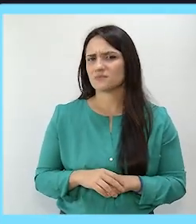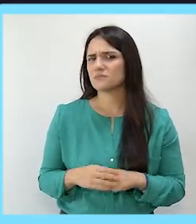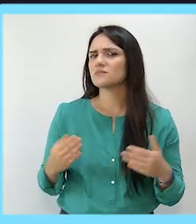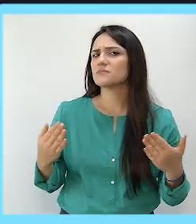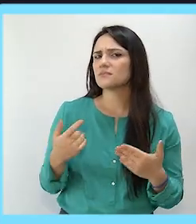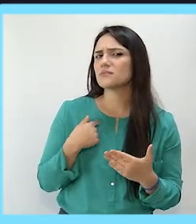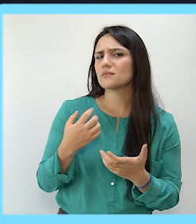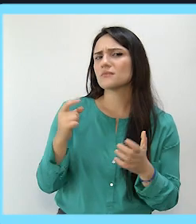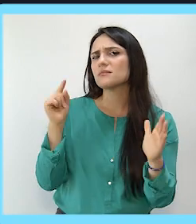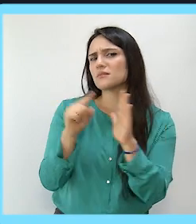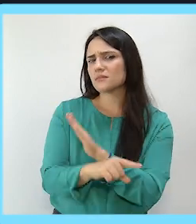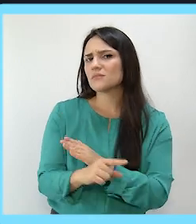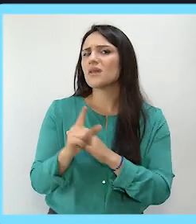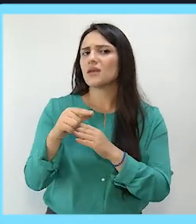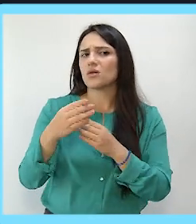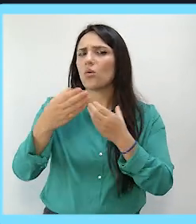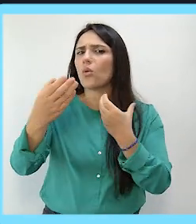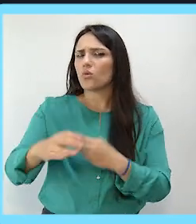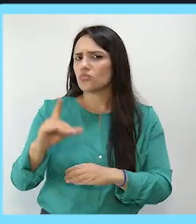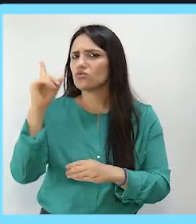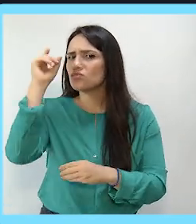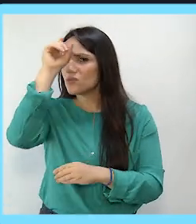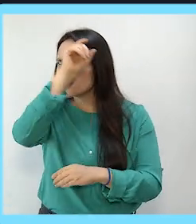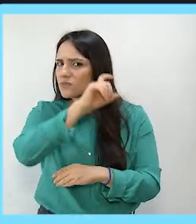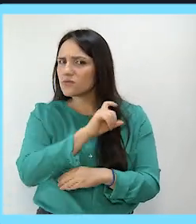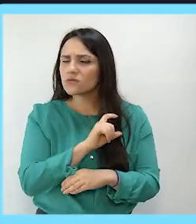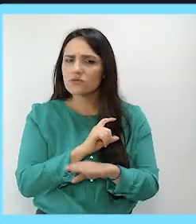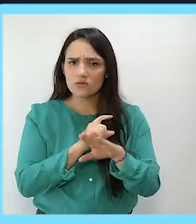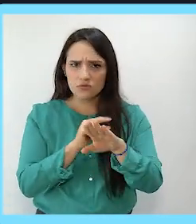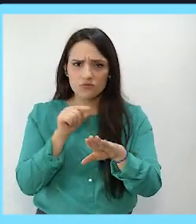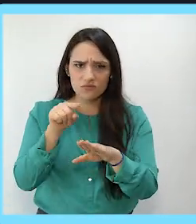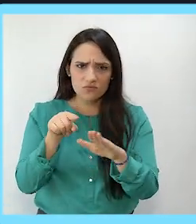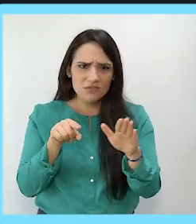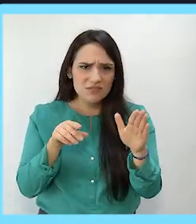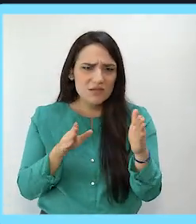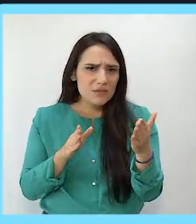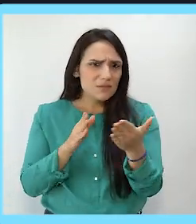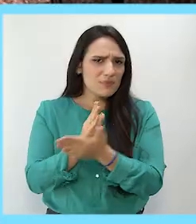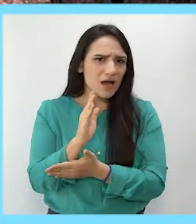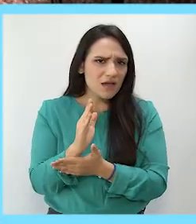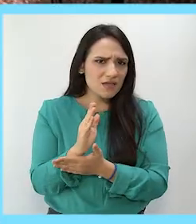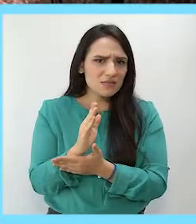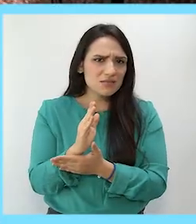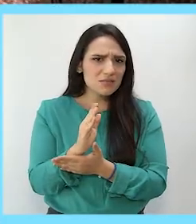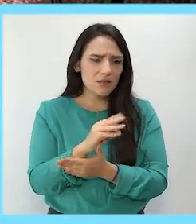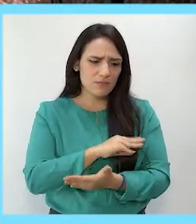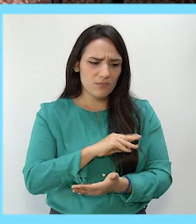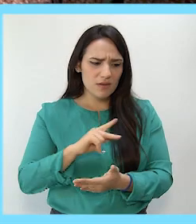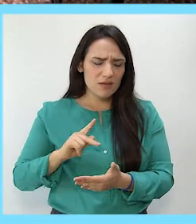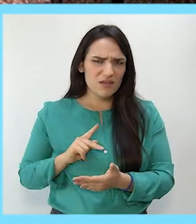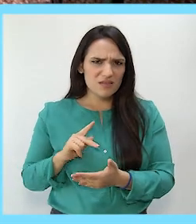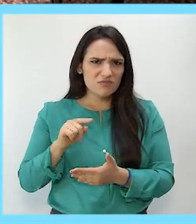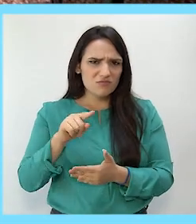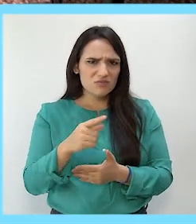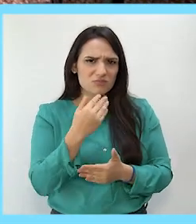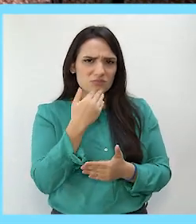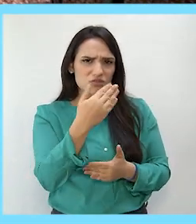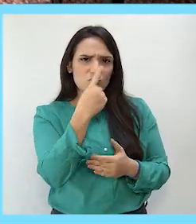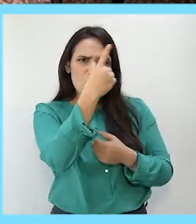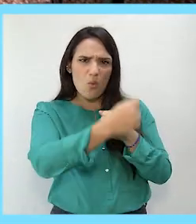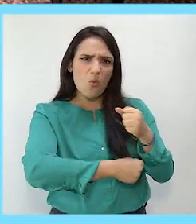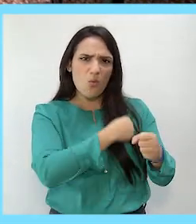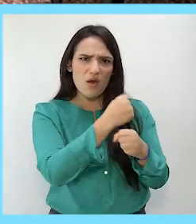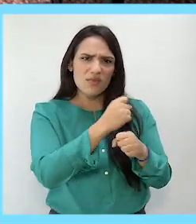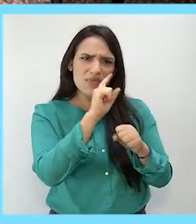até perguntar, porque é um concurso dificílimo. Você passa, fica menos de um ano e pede exoneração. Verdade. Foi muito dificultosa